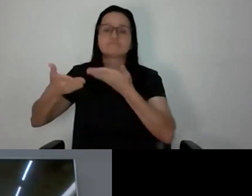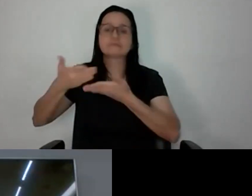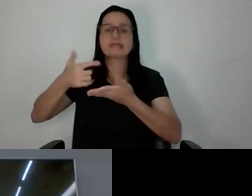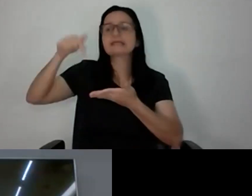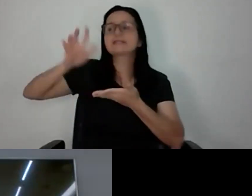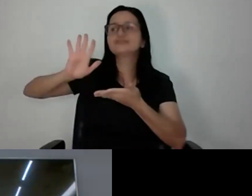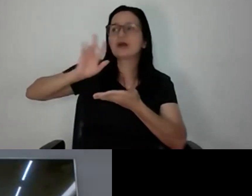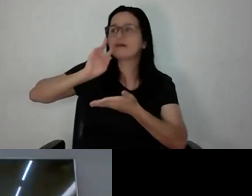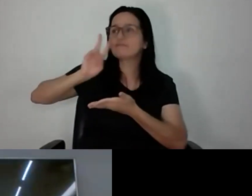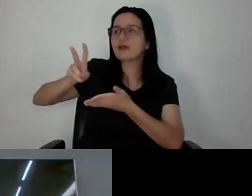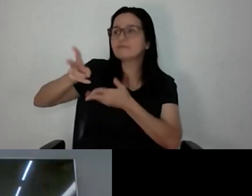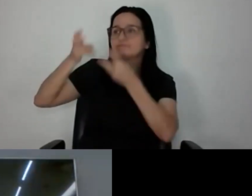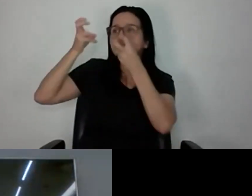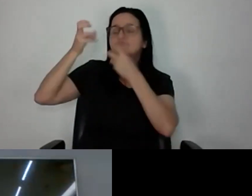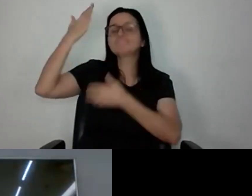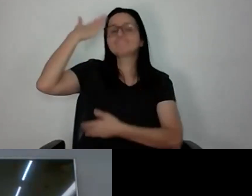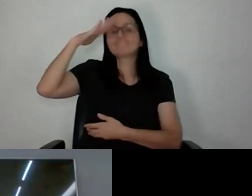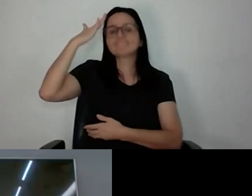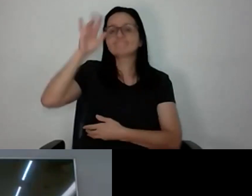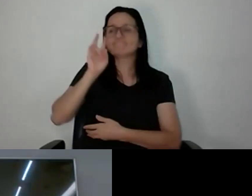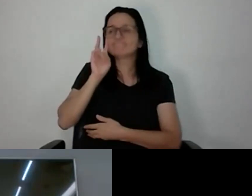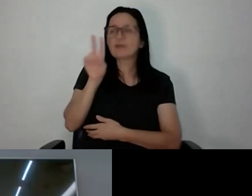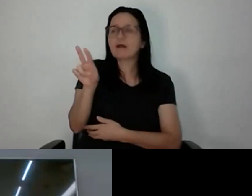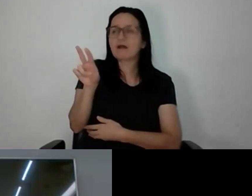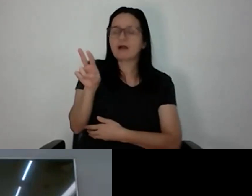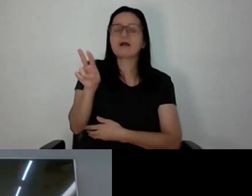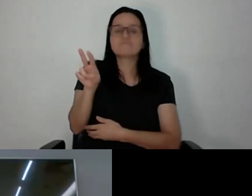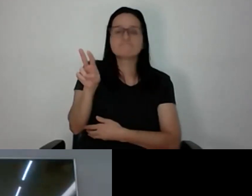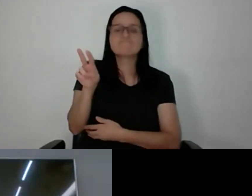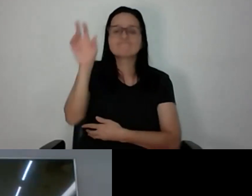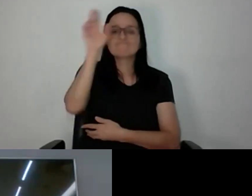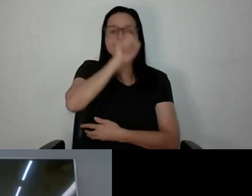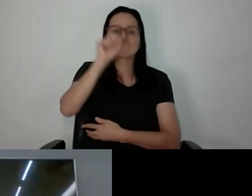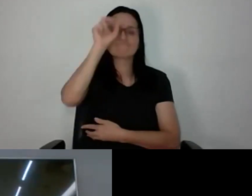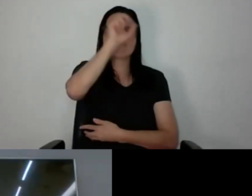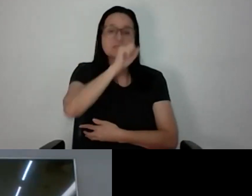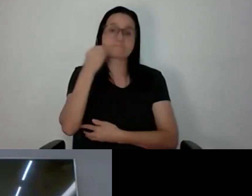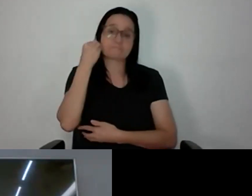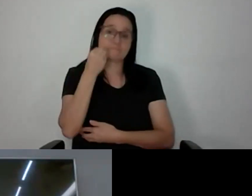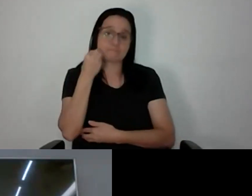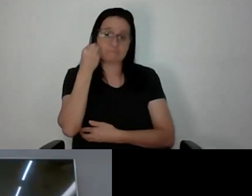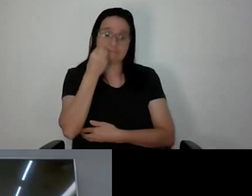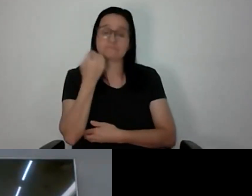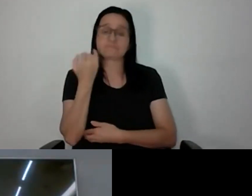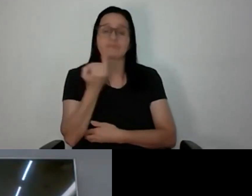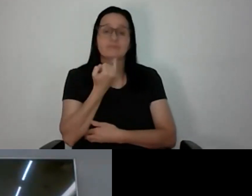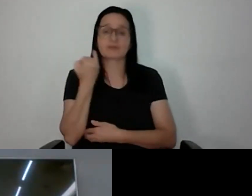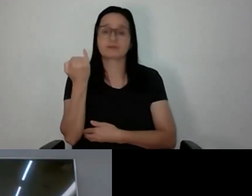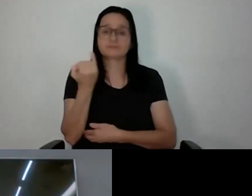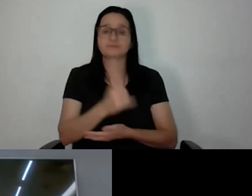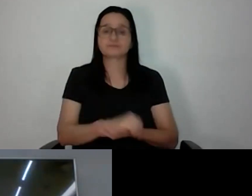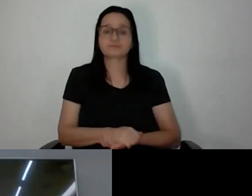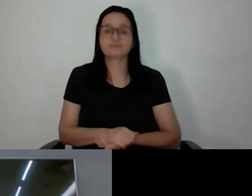você entender para que você precisa olhar. Afinal, nada conta mais do que a experiência também. Um outro ponto, para